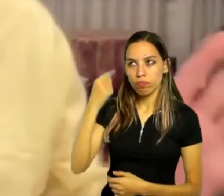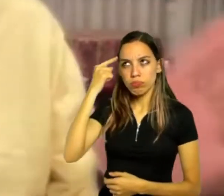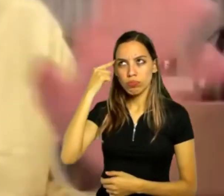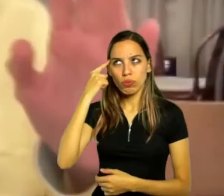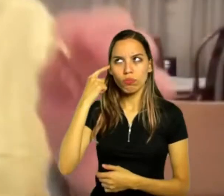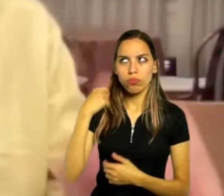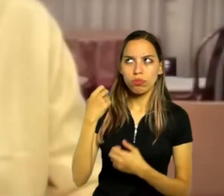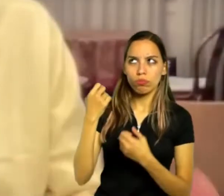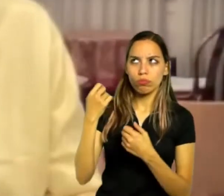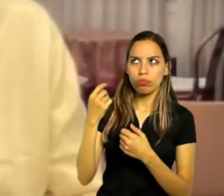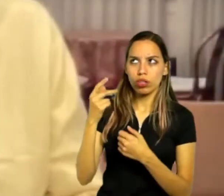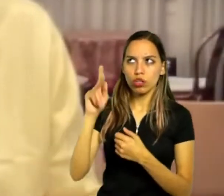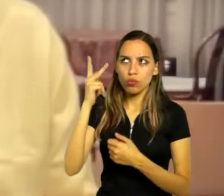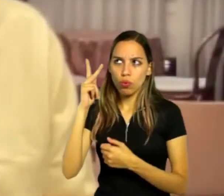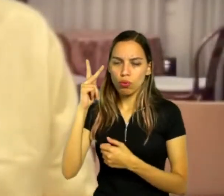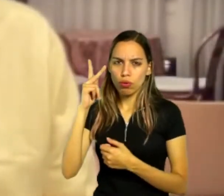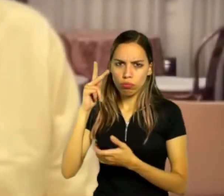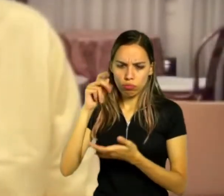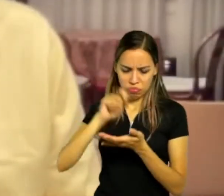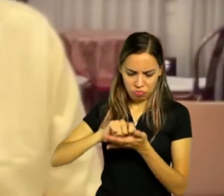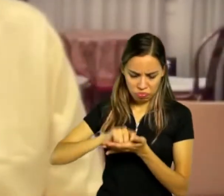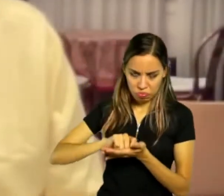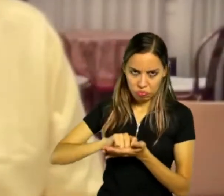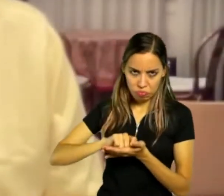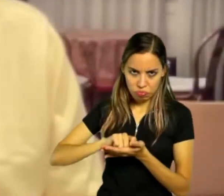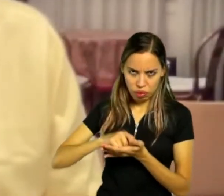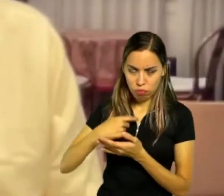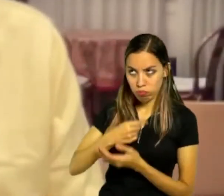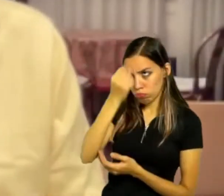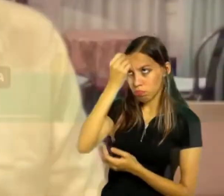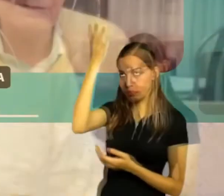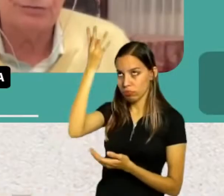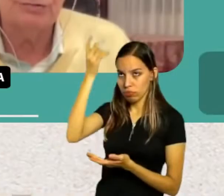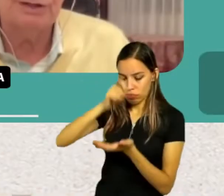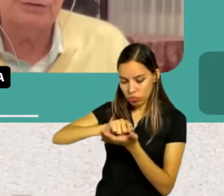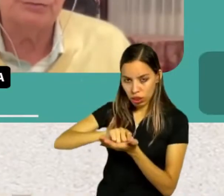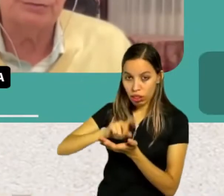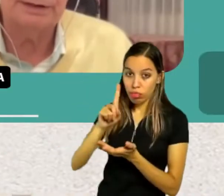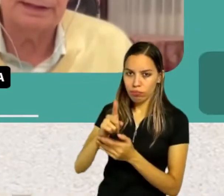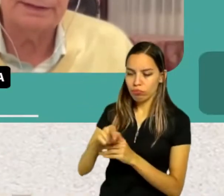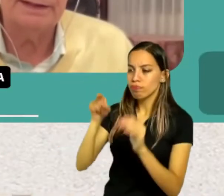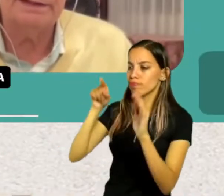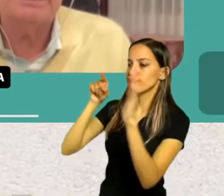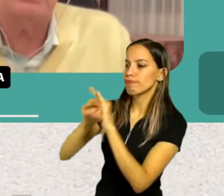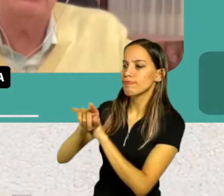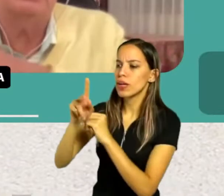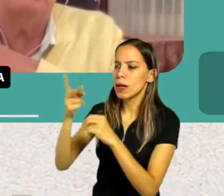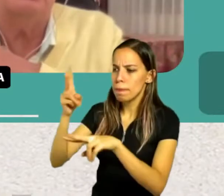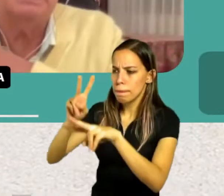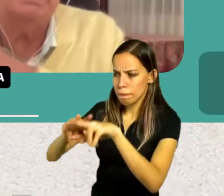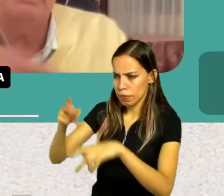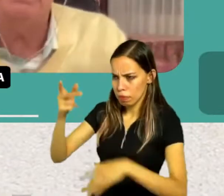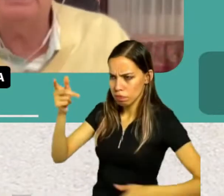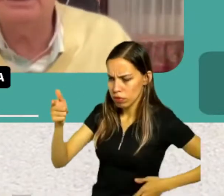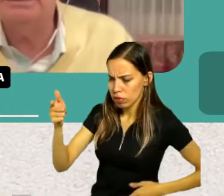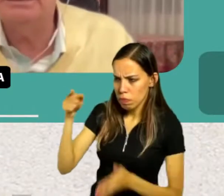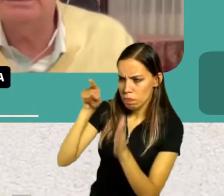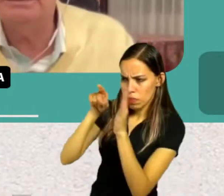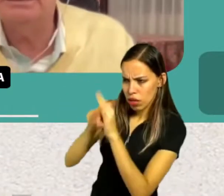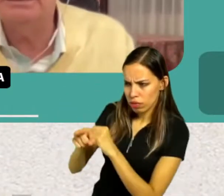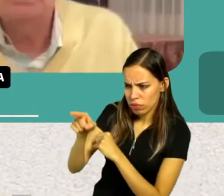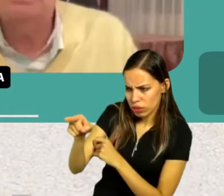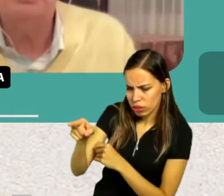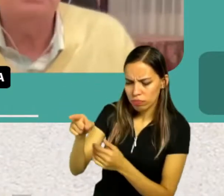contam, tanto que no livro está bem claro isso, né? Eu uso até uma frase do diretor da cadeia, ele diz, quando a PM